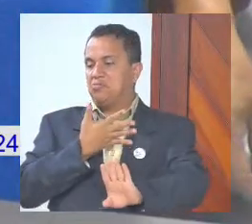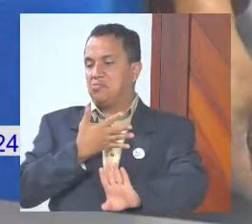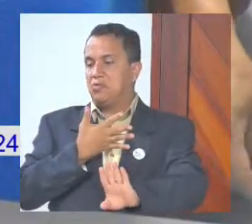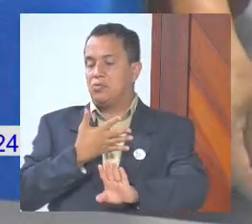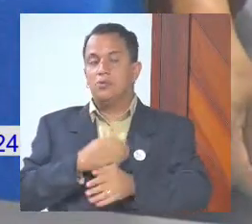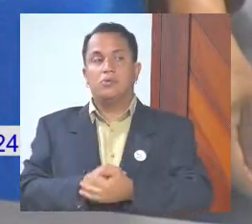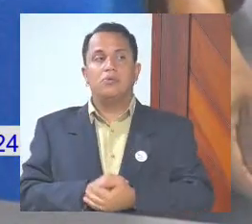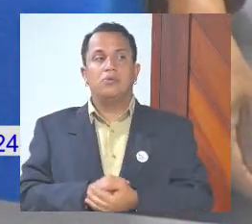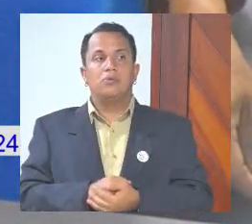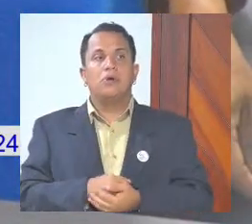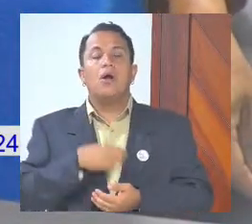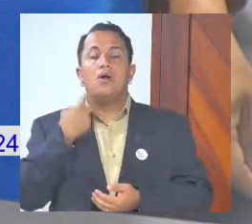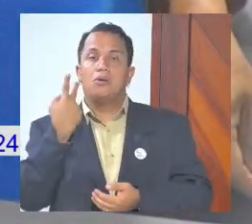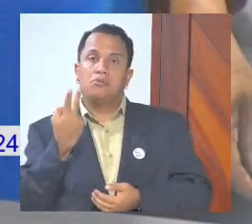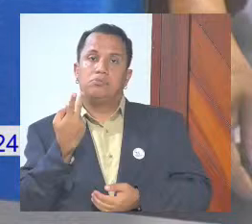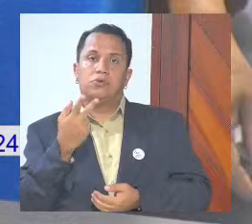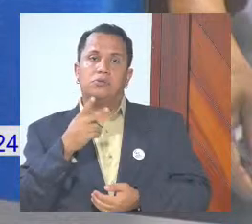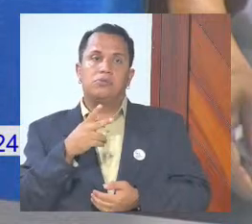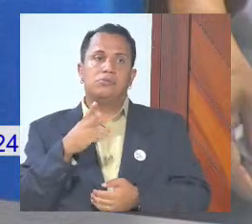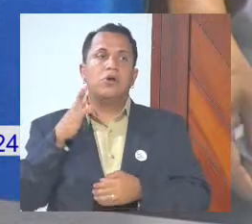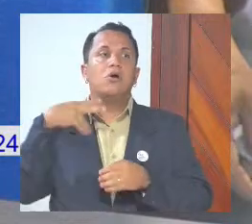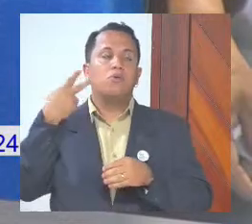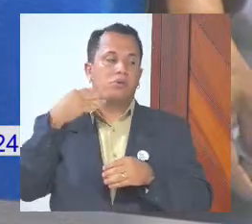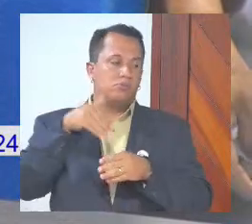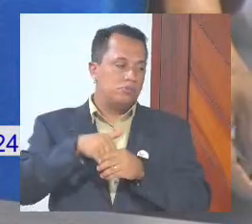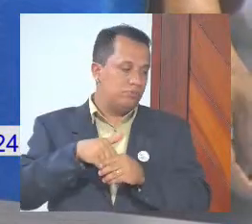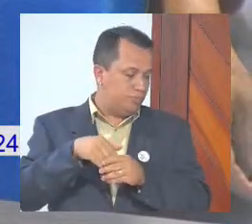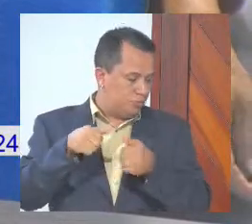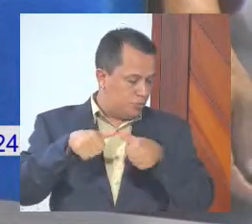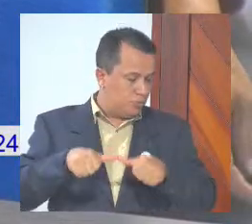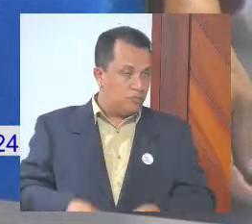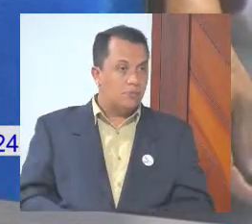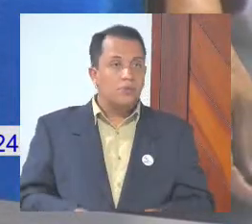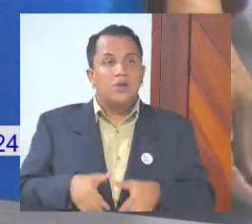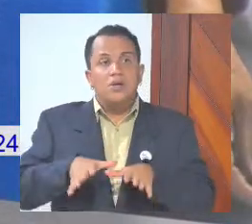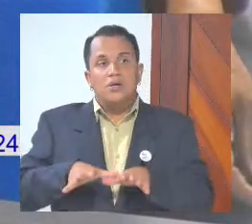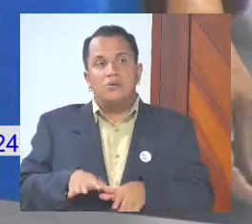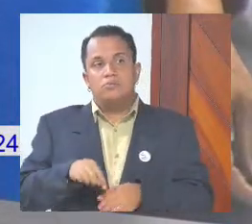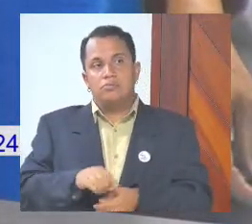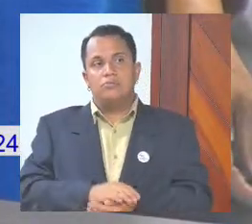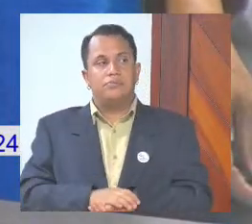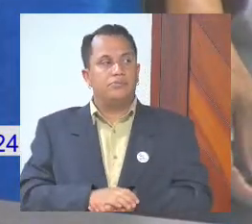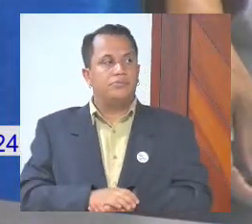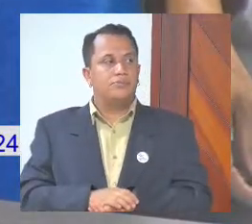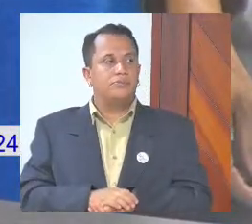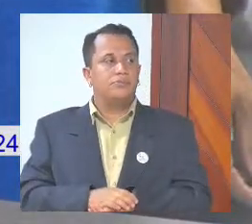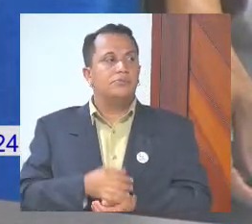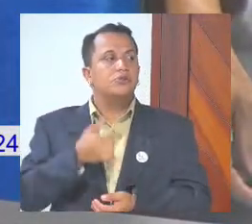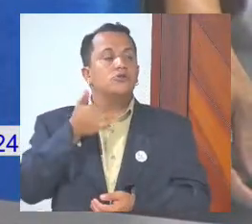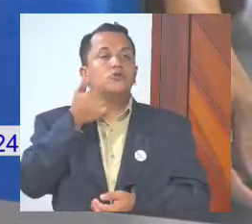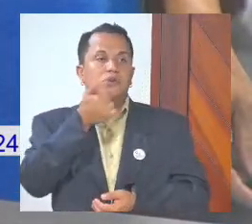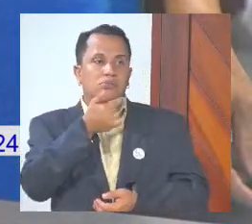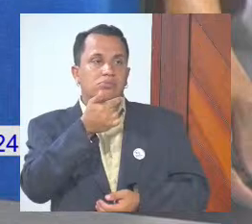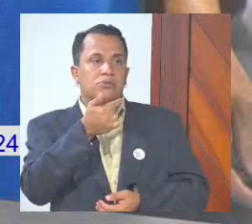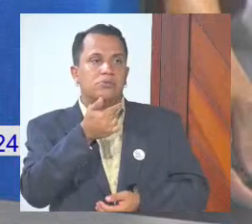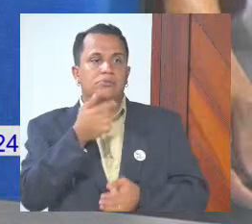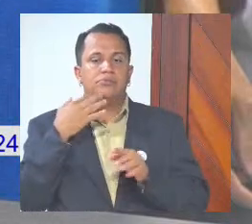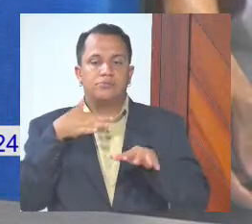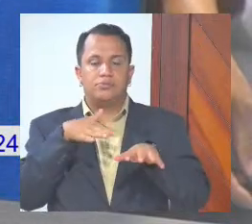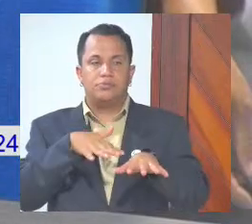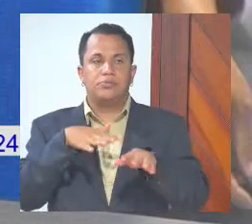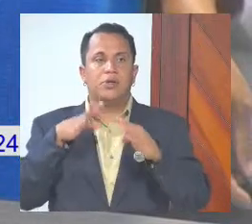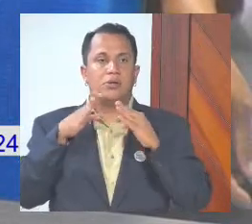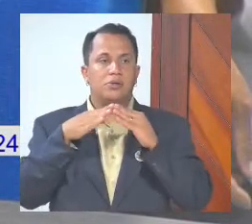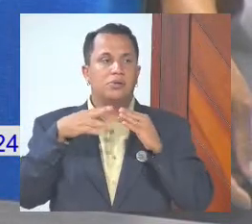quórum de 2/3 dos vereadores presentes, a hipótese do inciso 2º. Plenário da